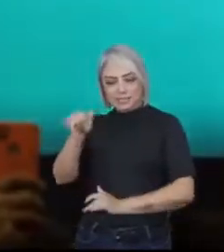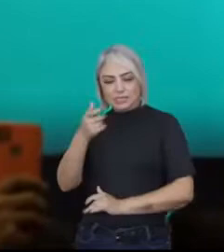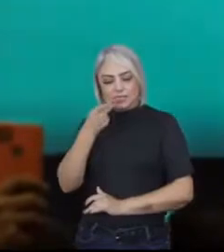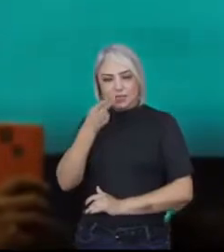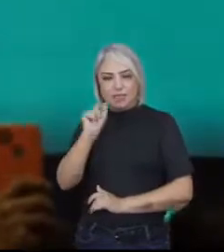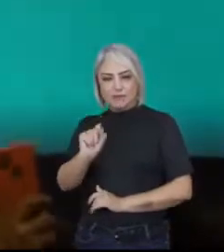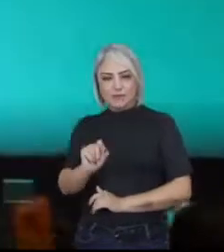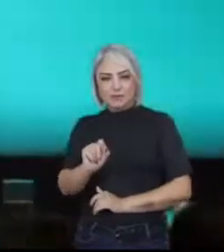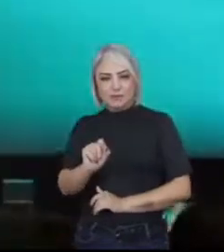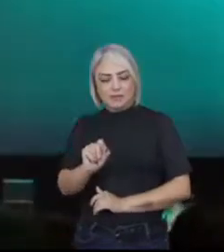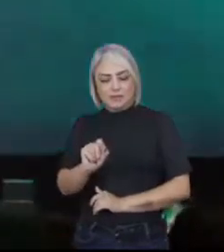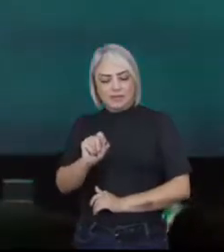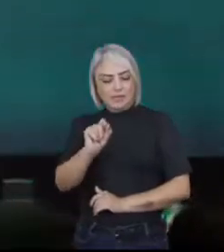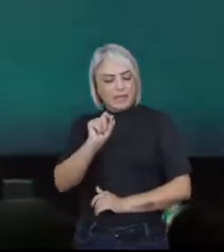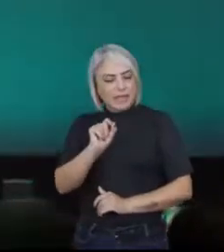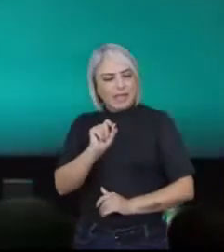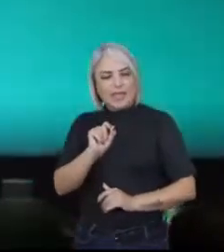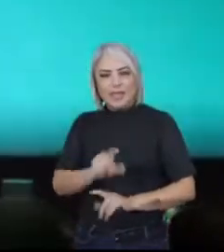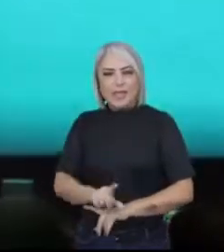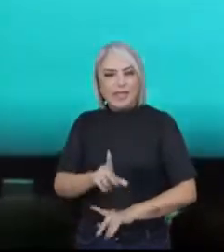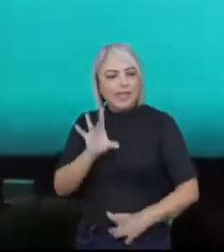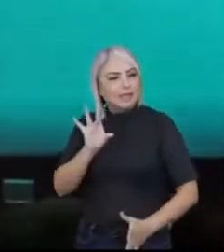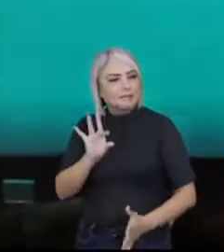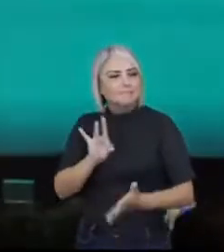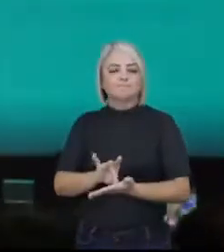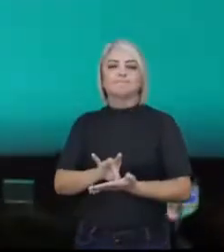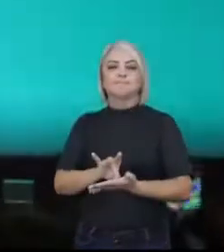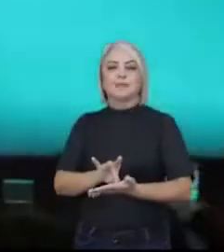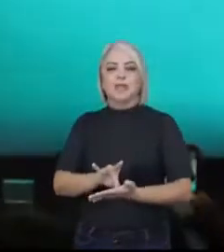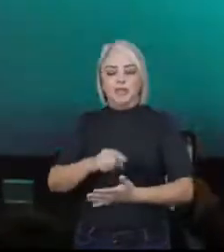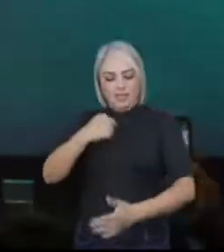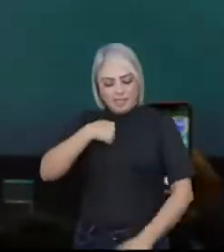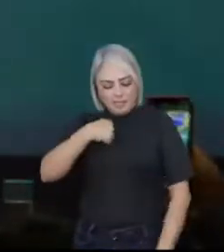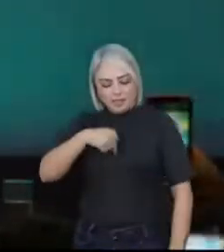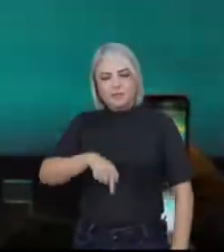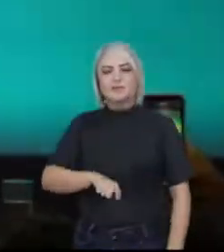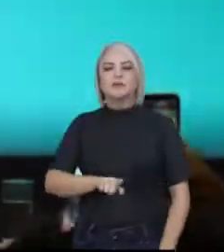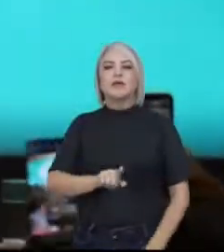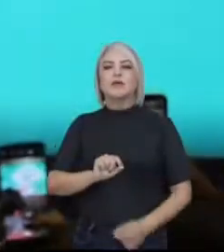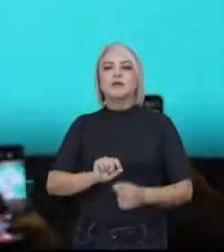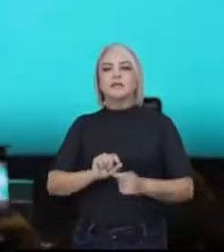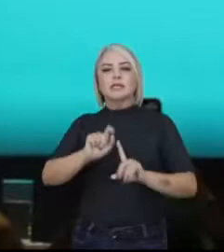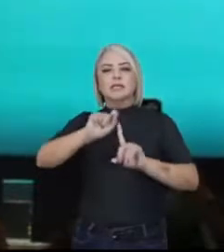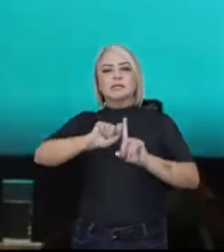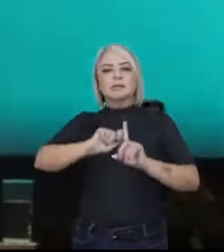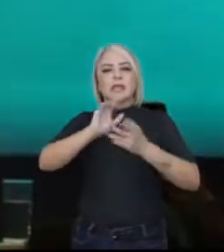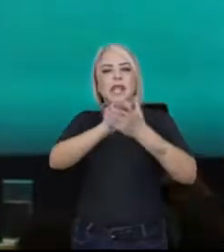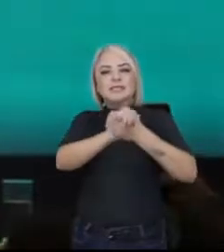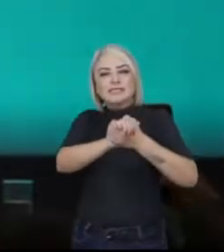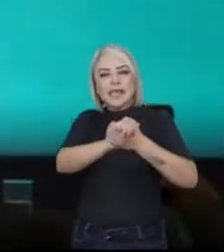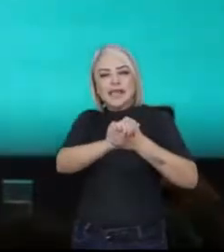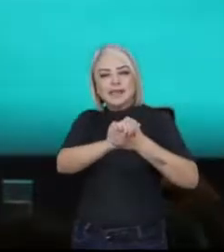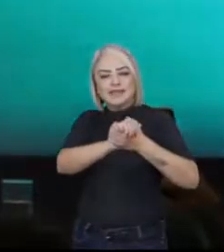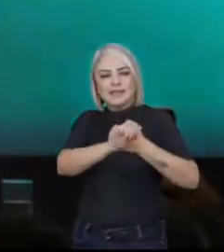a consagração. Eu estarei casando esse mês e, portanto,